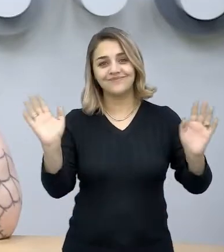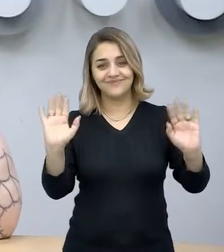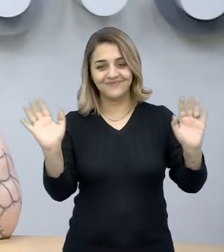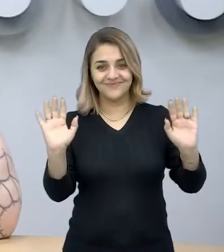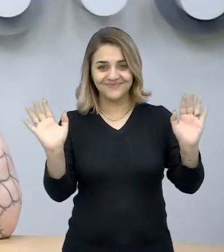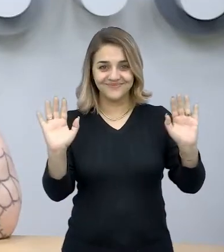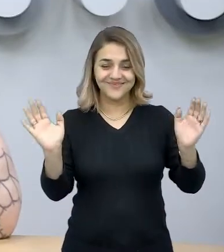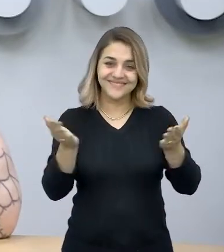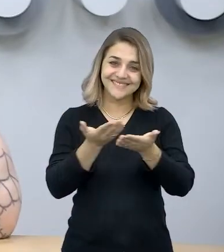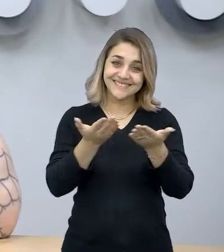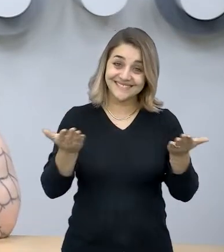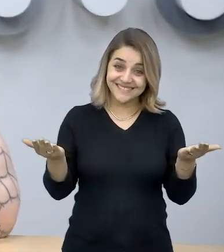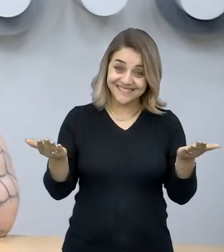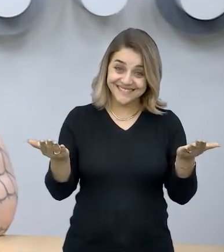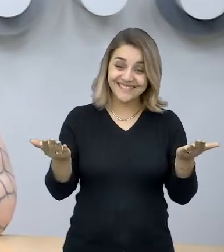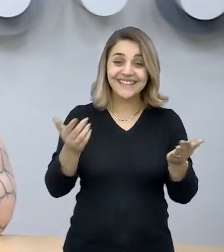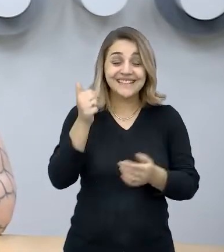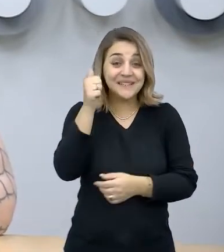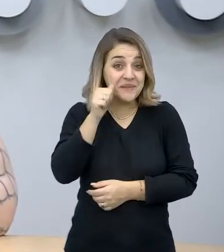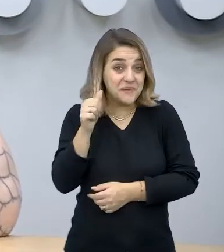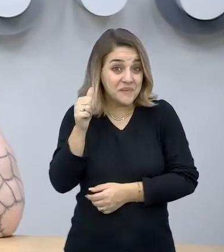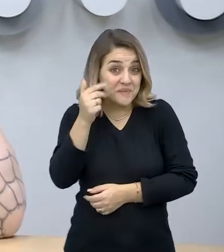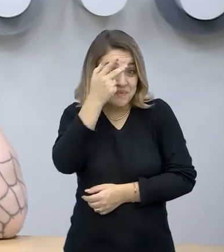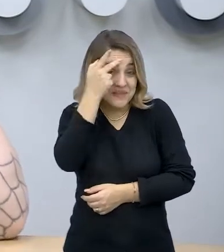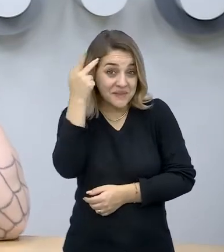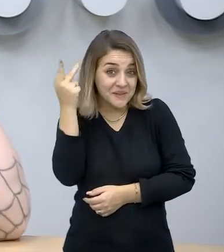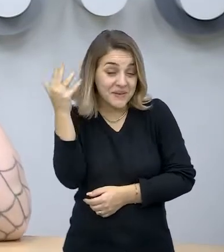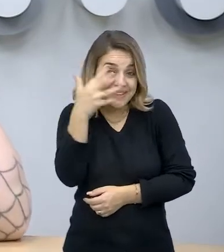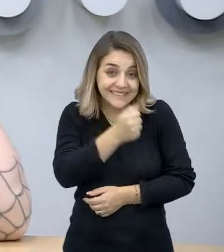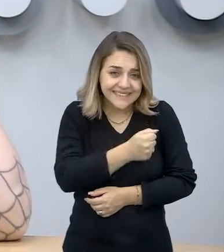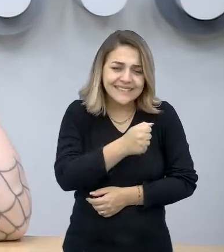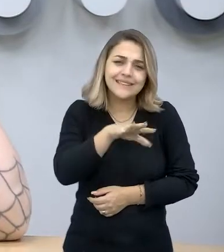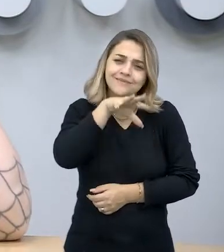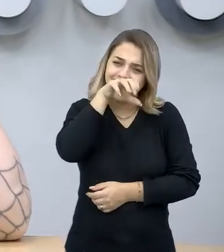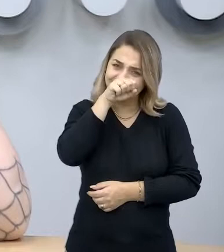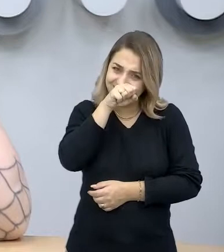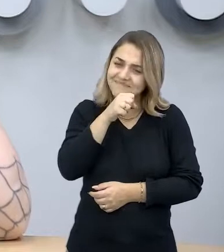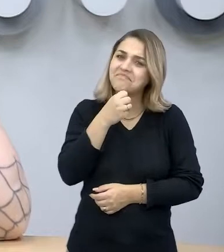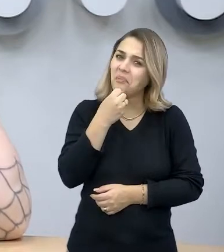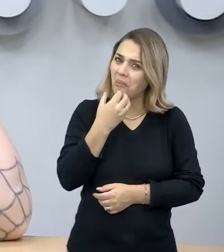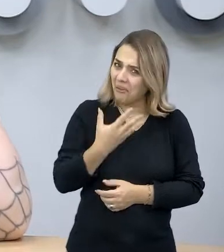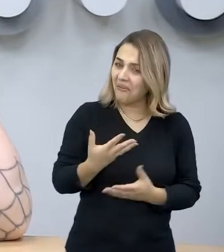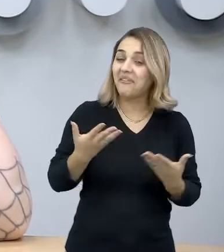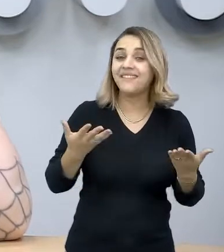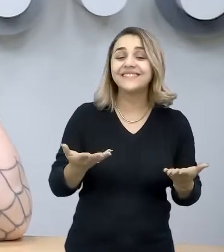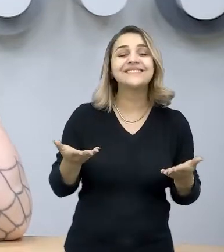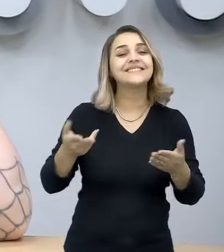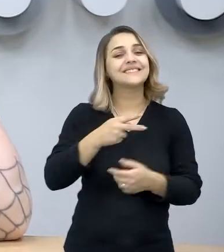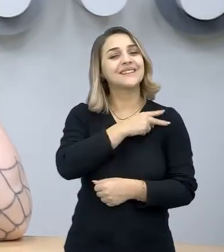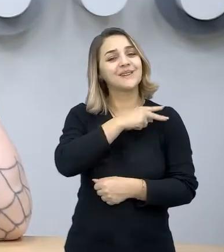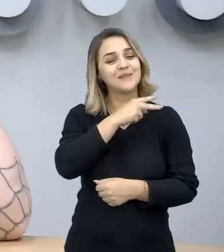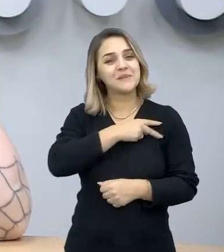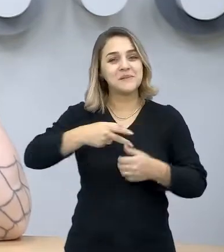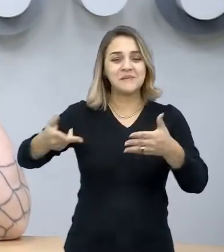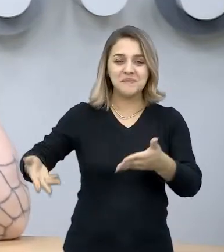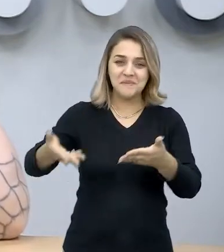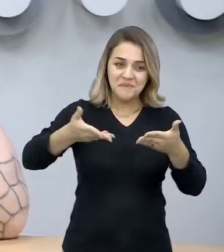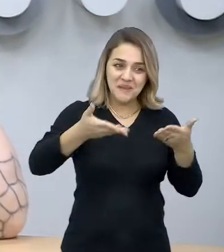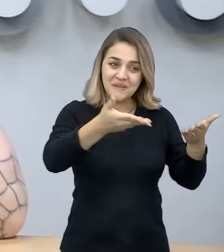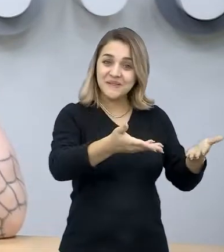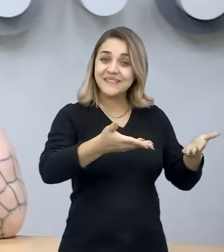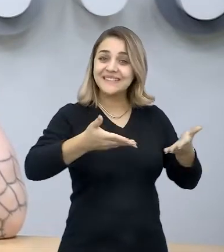Olá, gente bonita e cheirosa da segunda série do ensino médio. Sejam todas muito bem-vindas, todos